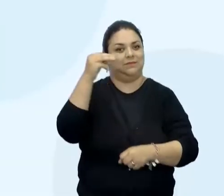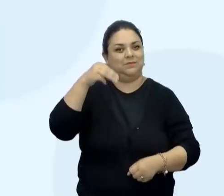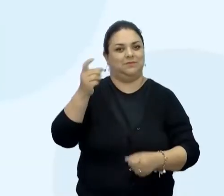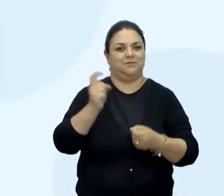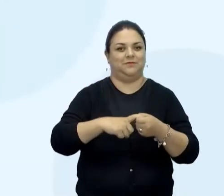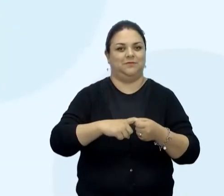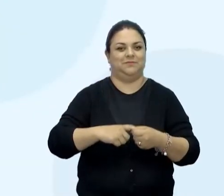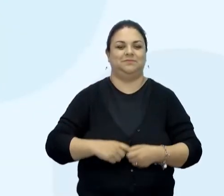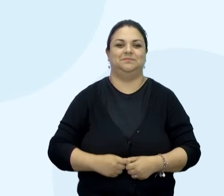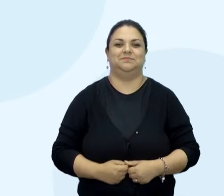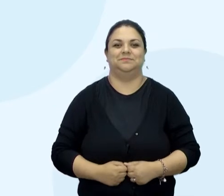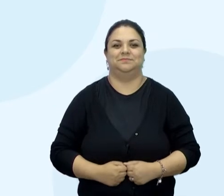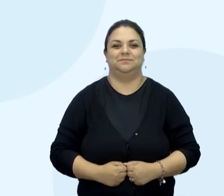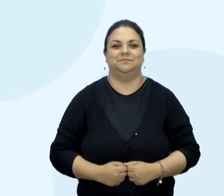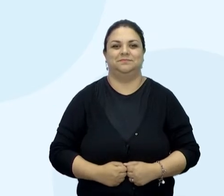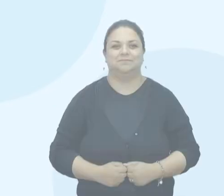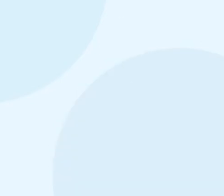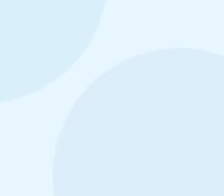pouquinho.